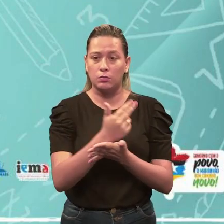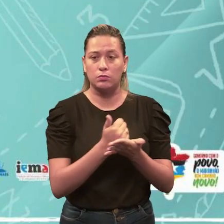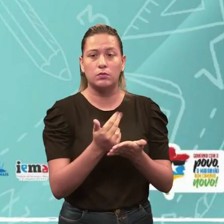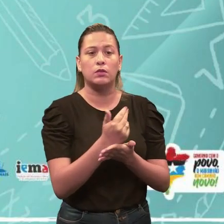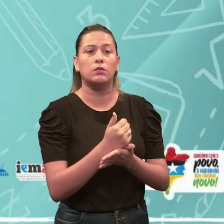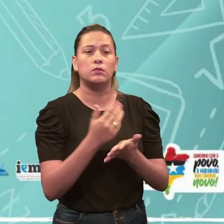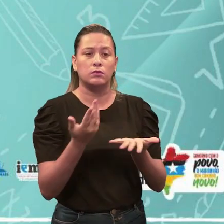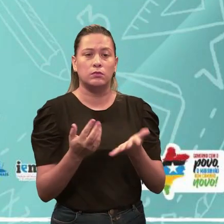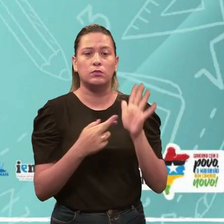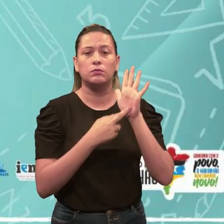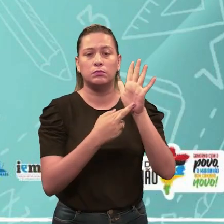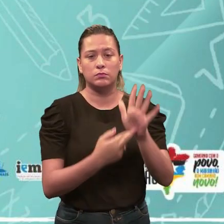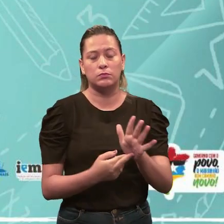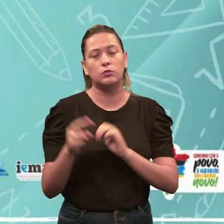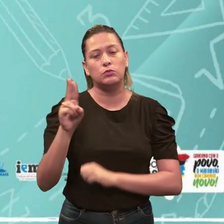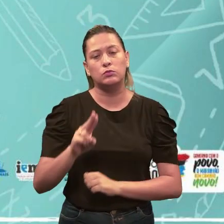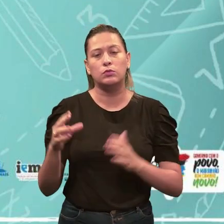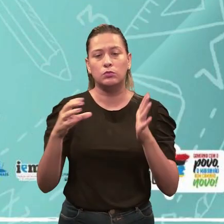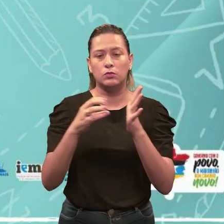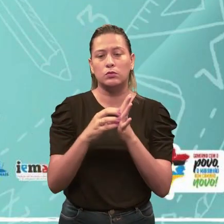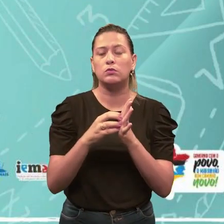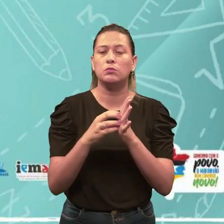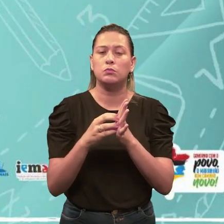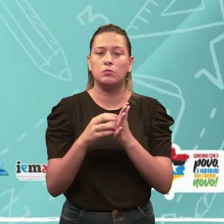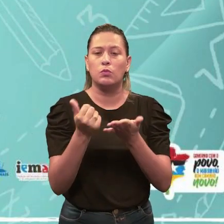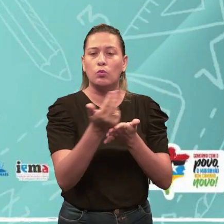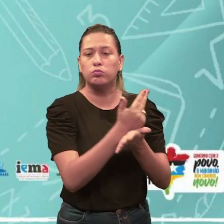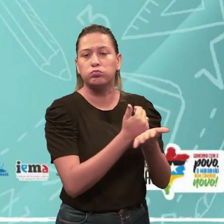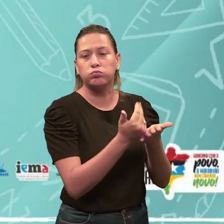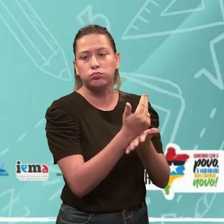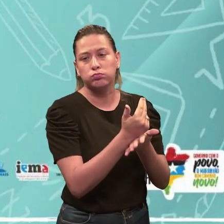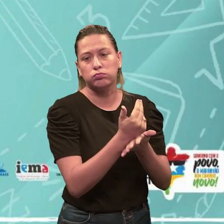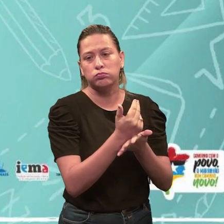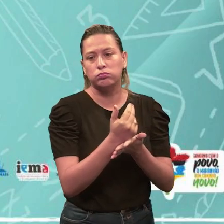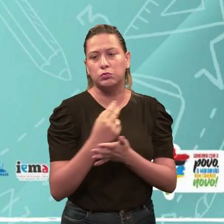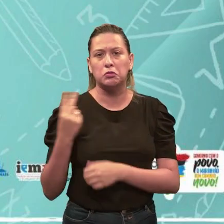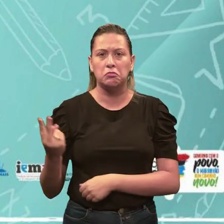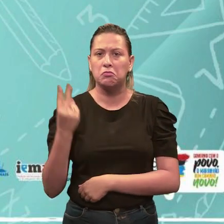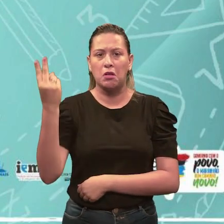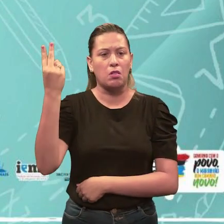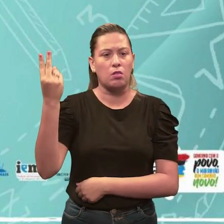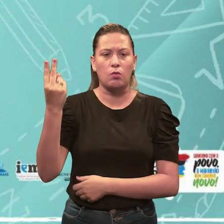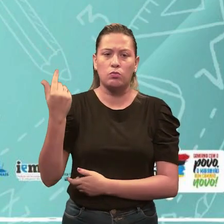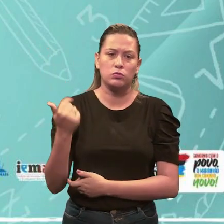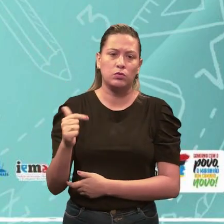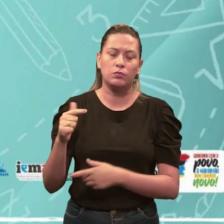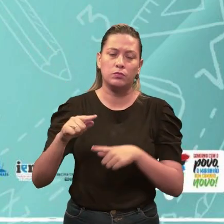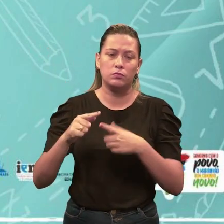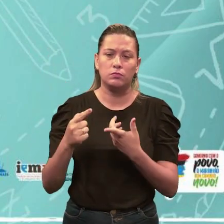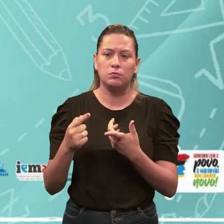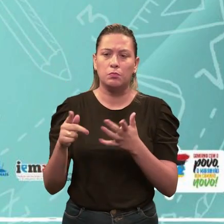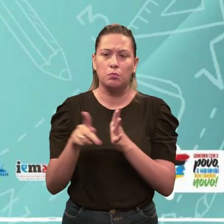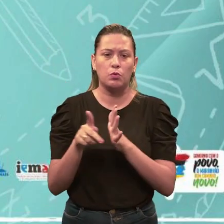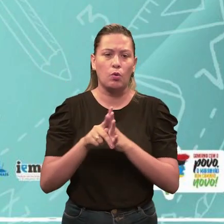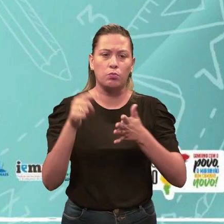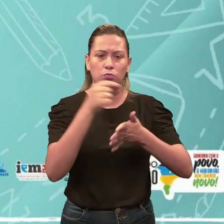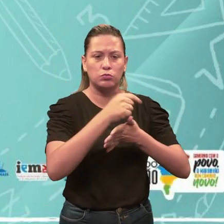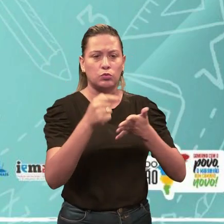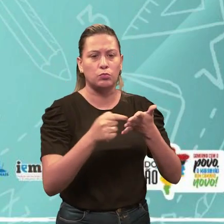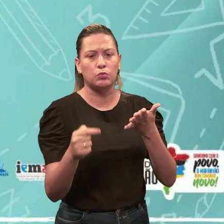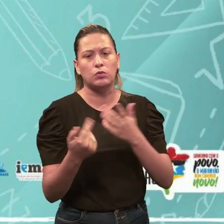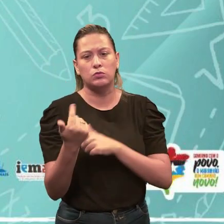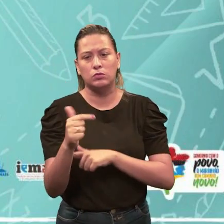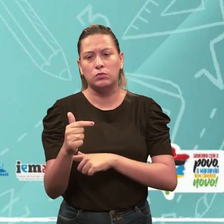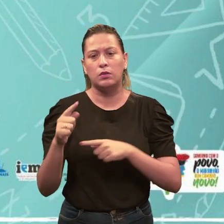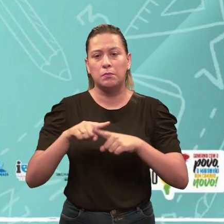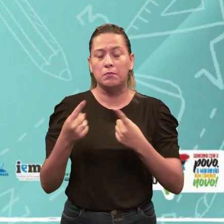elementar representado, né, por símbolos gráficos que não menciona valores, né, de componentes, mas indica as ligações básicas necessárias